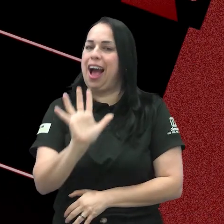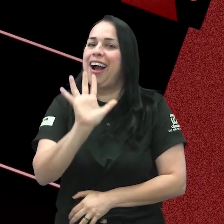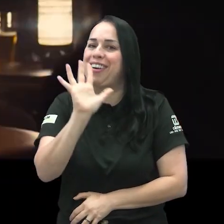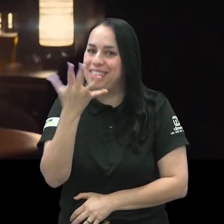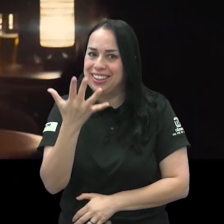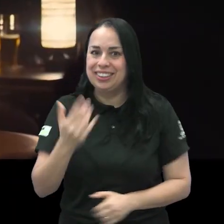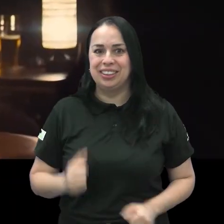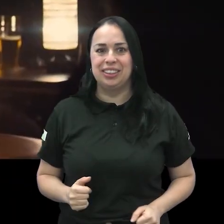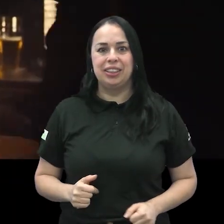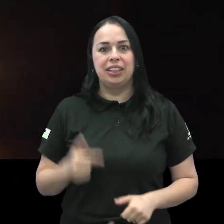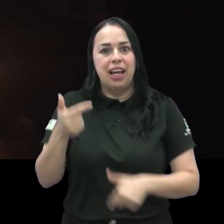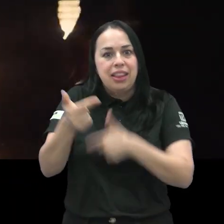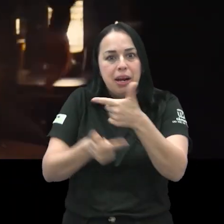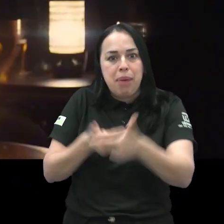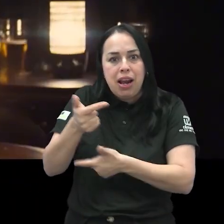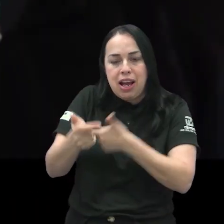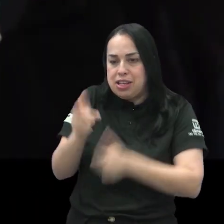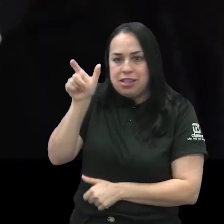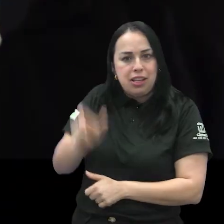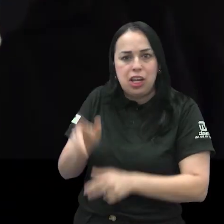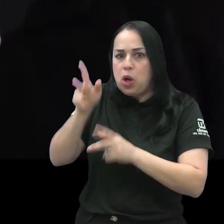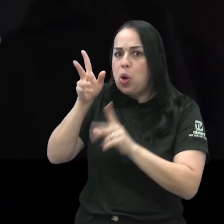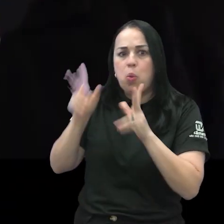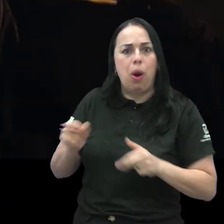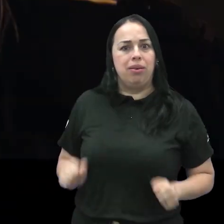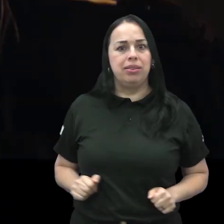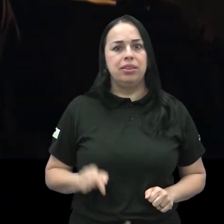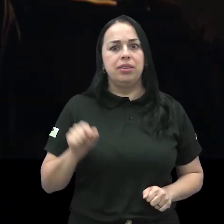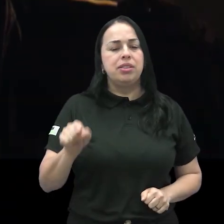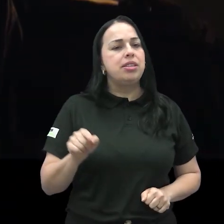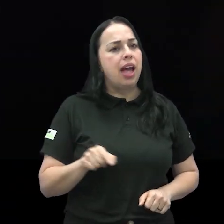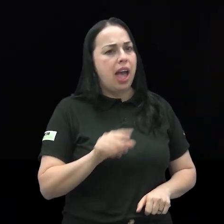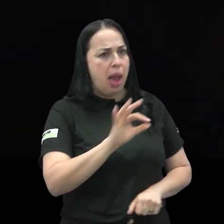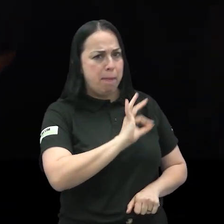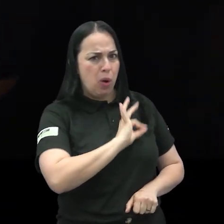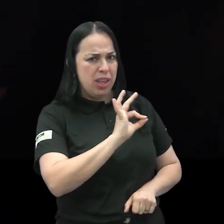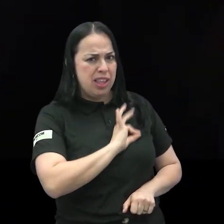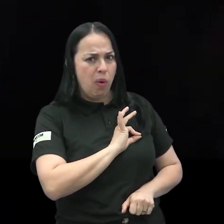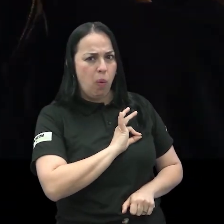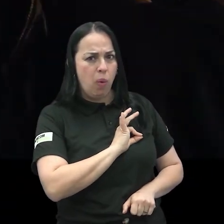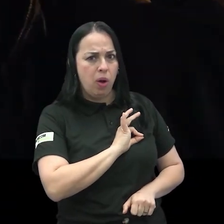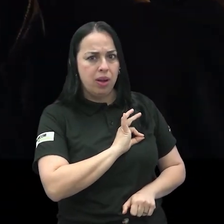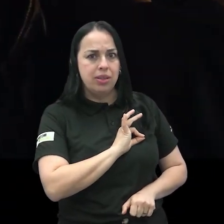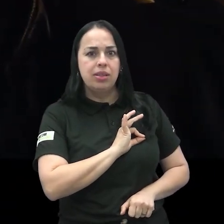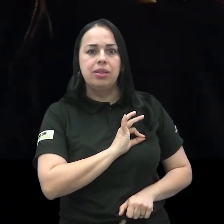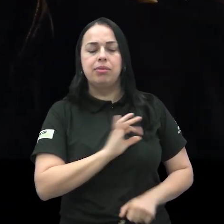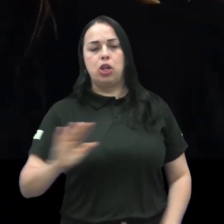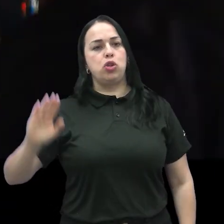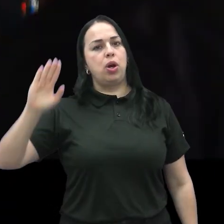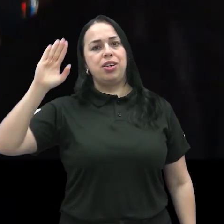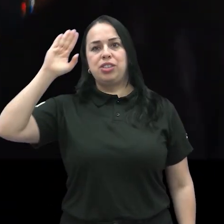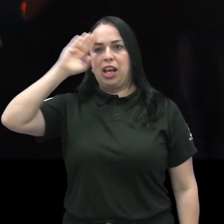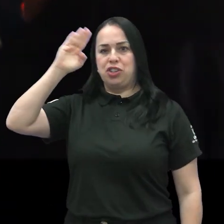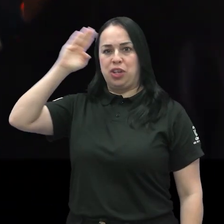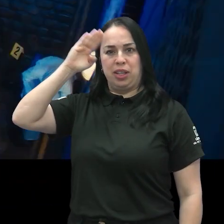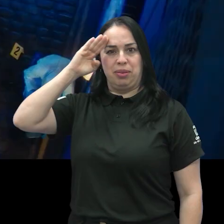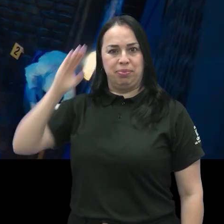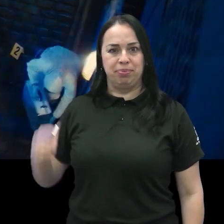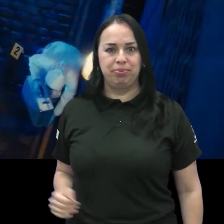armados, né? I'm looking to work with someone just like you. Oh, are you like an agent? Detective Sergeant.